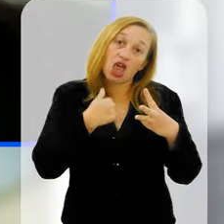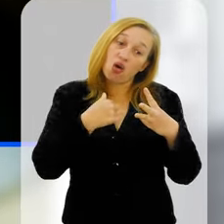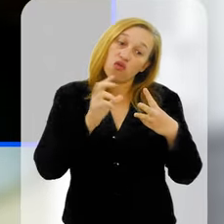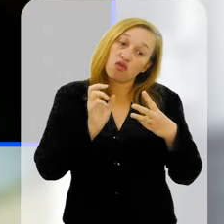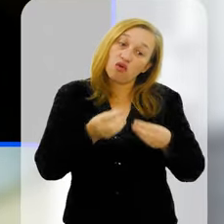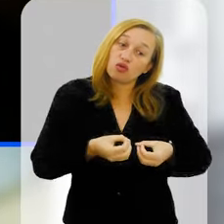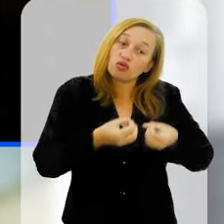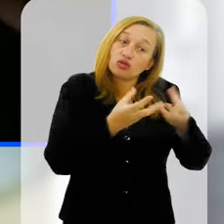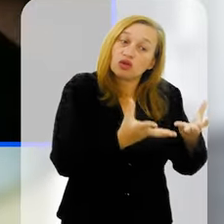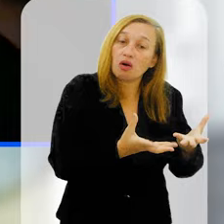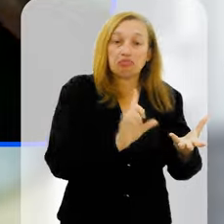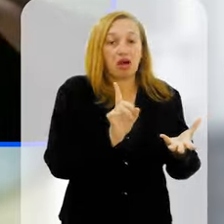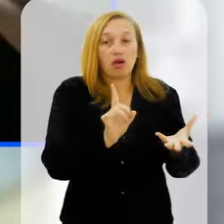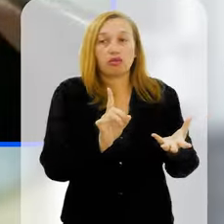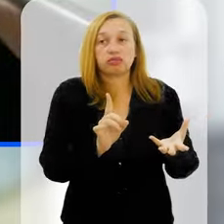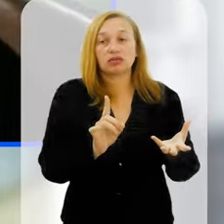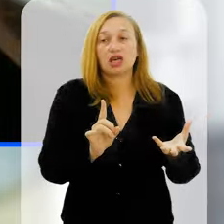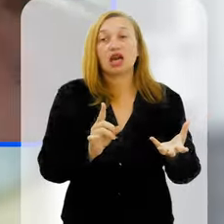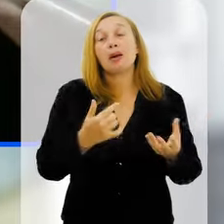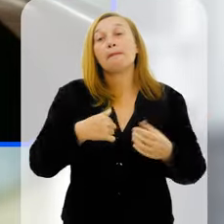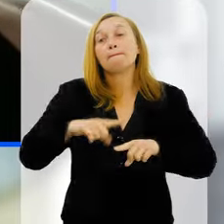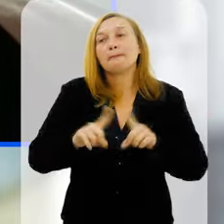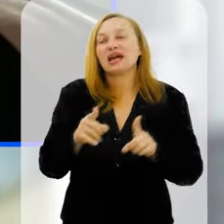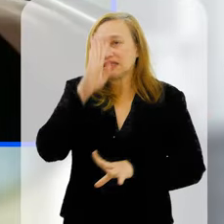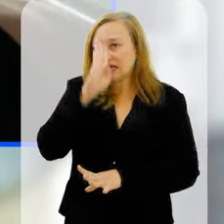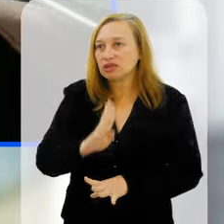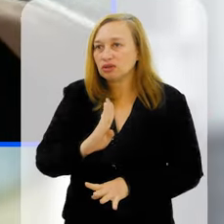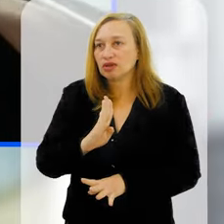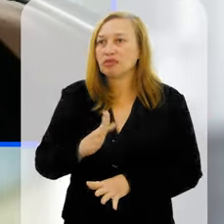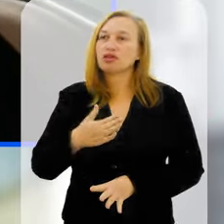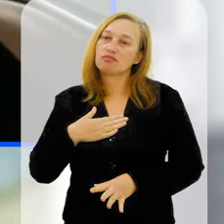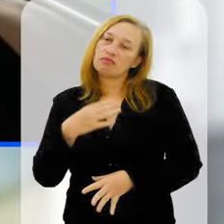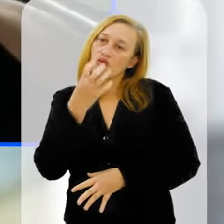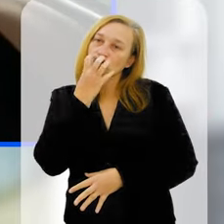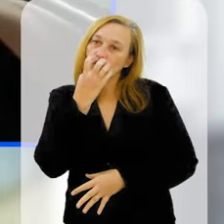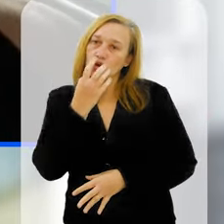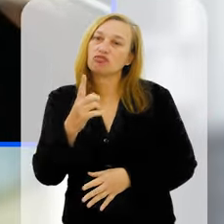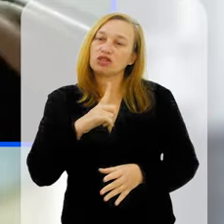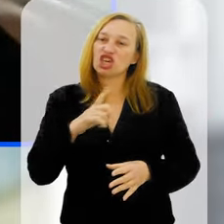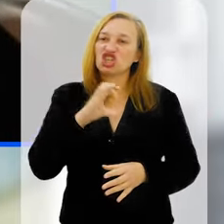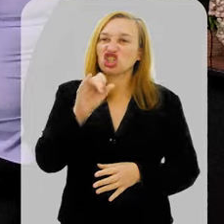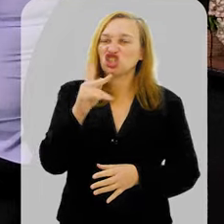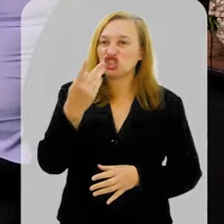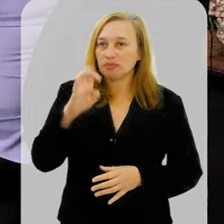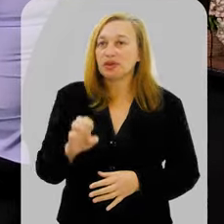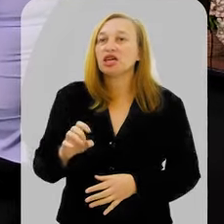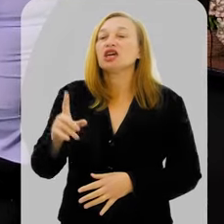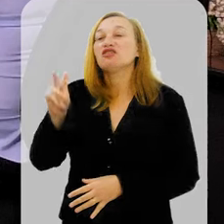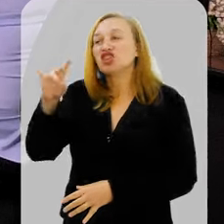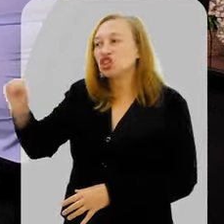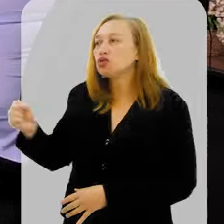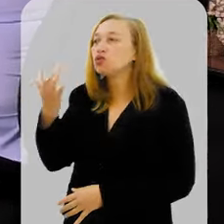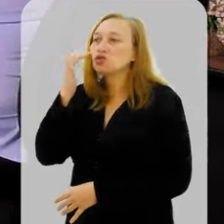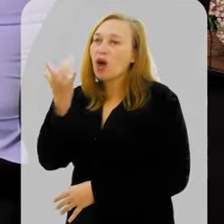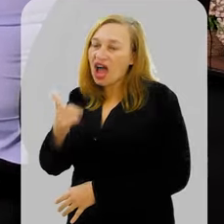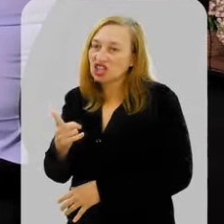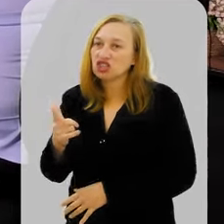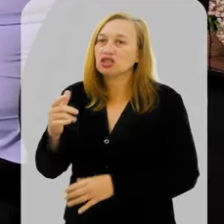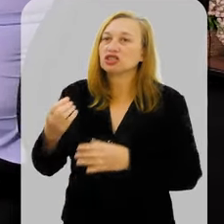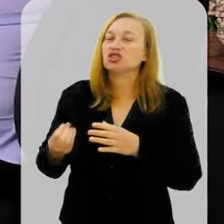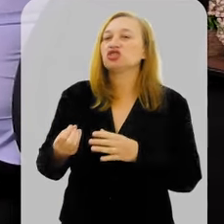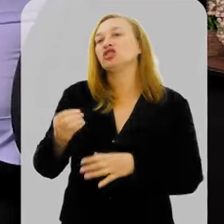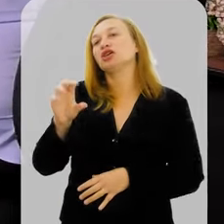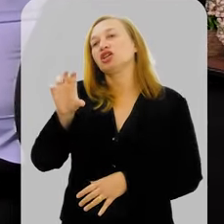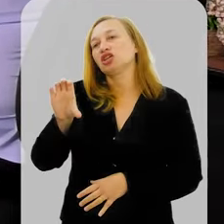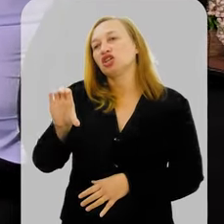Mas eles passaram aqui no recreio, numa pracinha, e fizeram gratuitamente aqui no, para os cachorrinhos. Doutor Vinícius, o que o senhor acha desse programa, né,